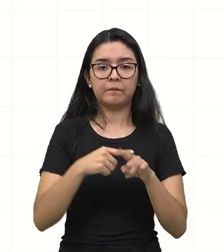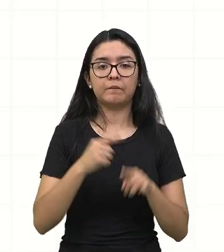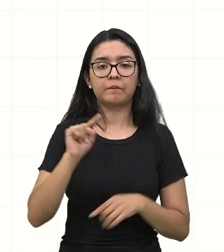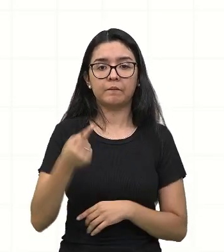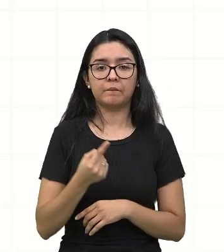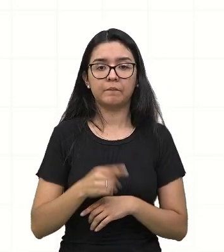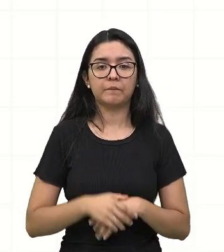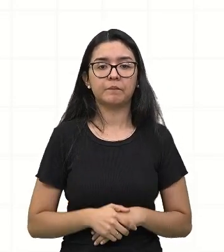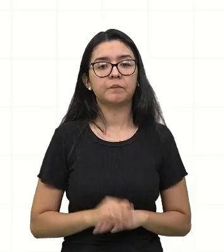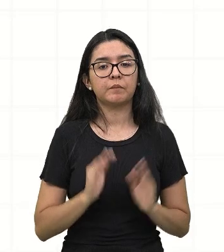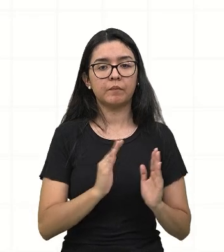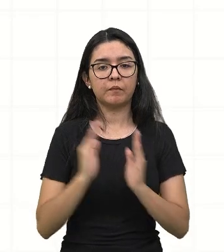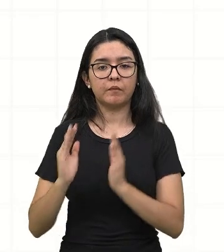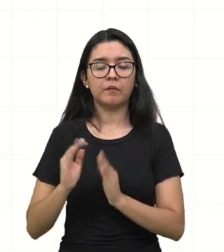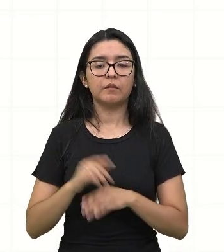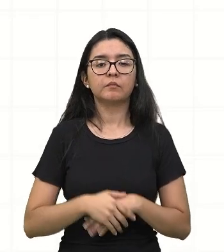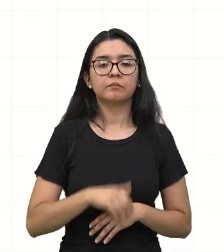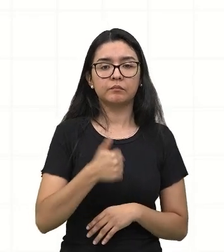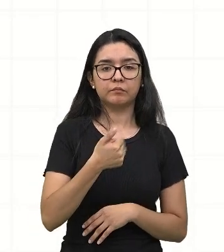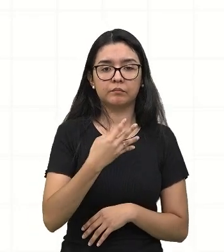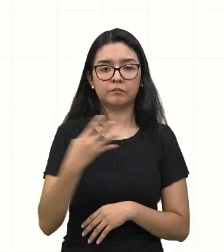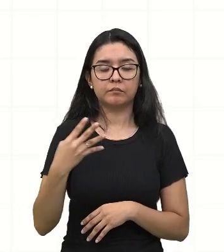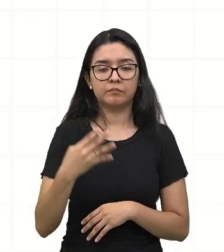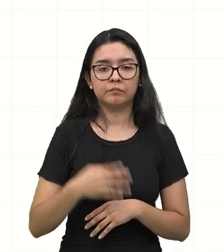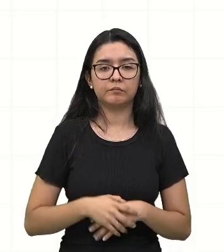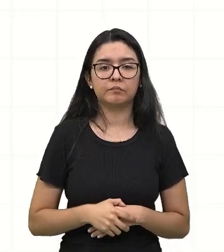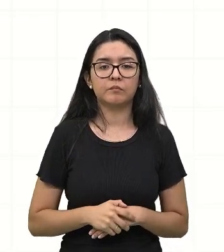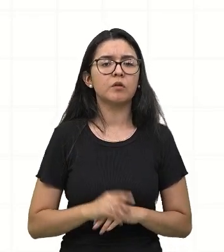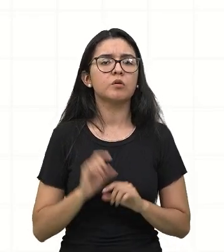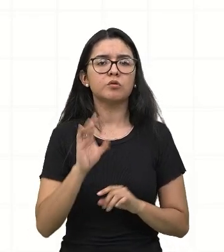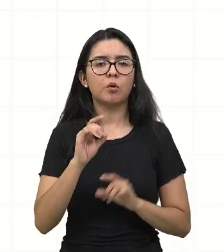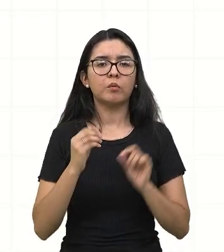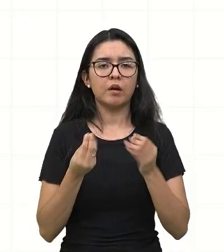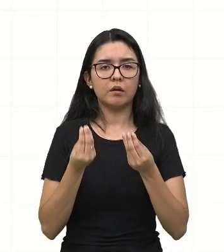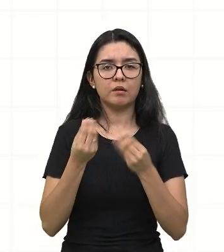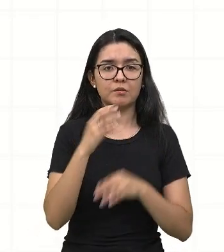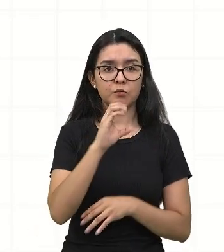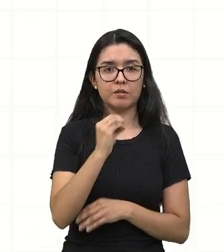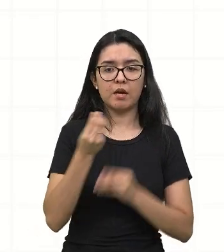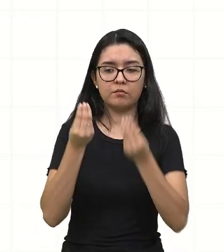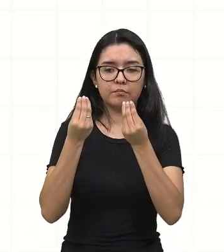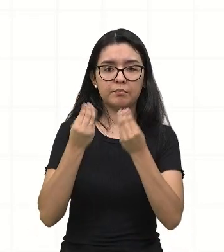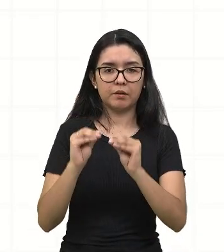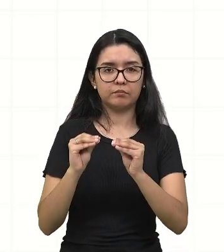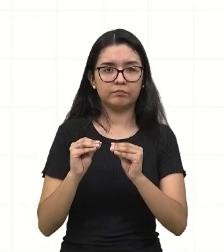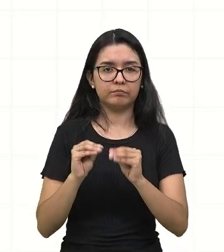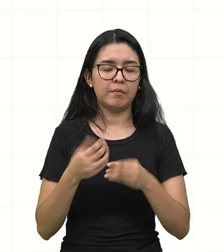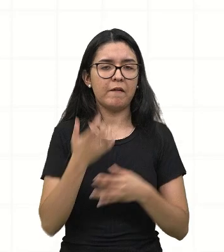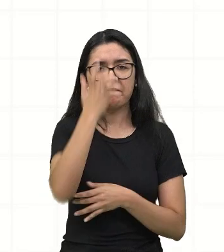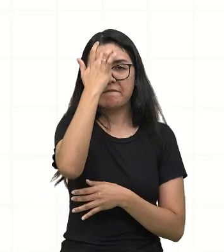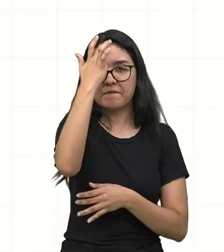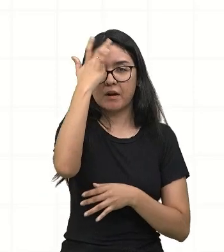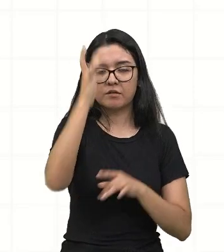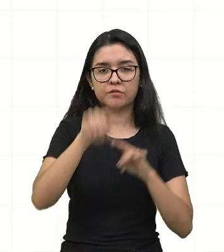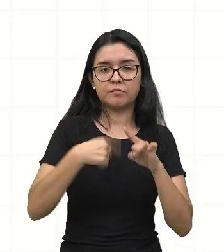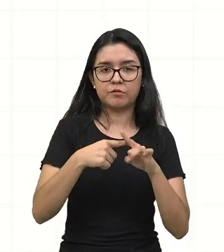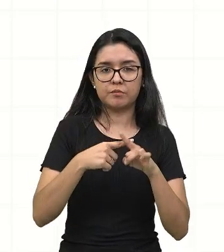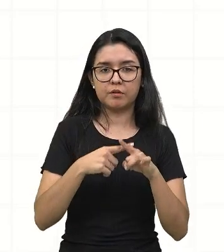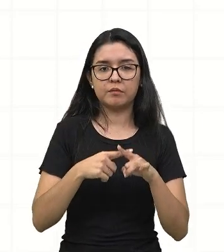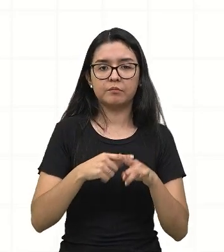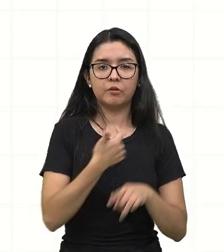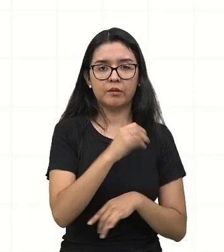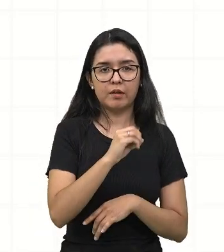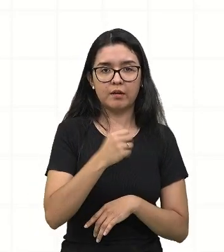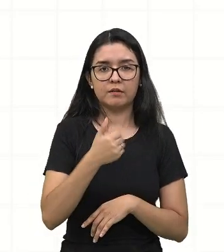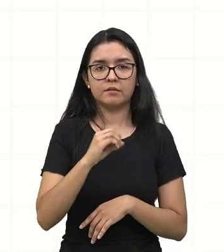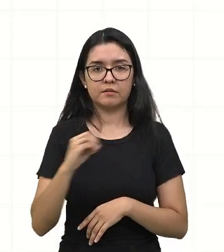coloca aqui, ó, 144. Aí você só acrescenta o zero, uma maneira prática de fazer multiplicação por 10, por 100, por 1000. Você só